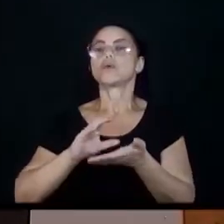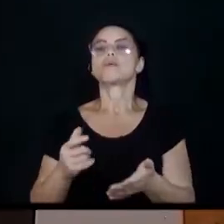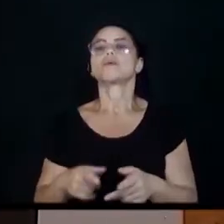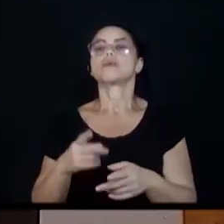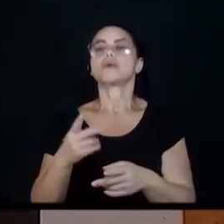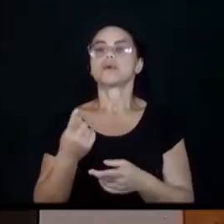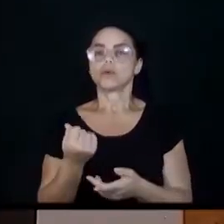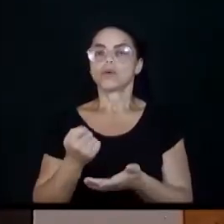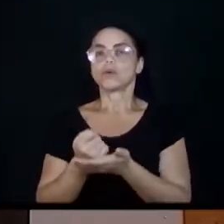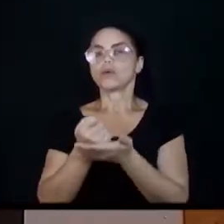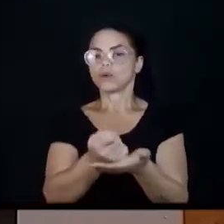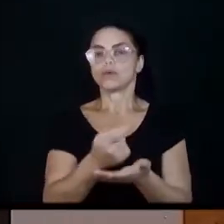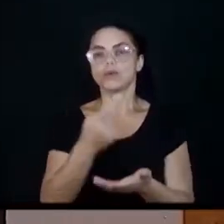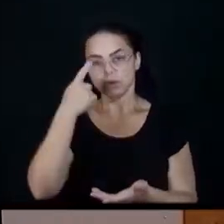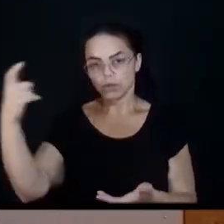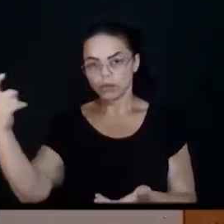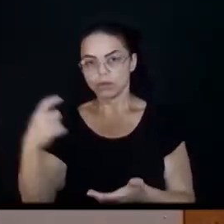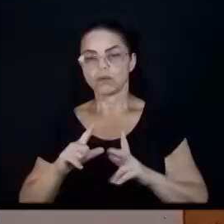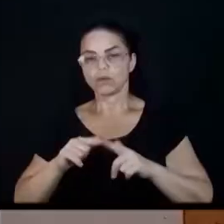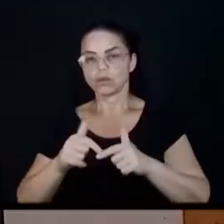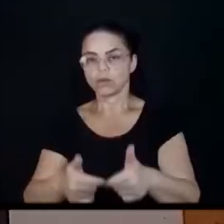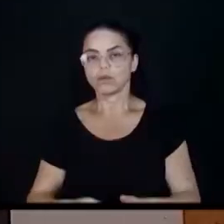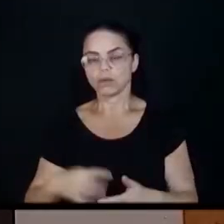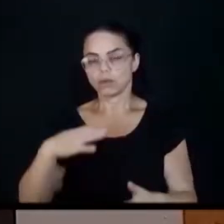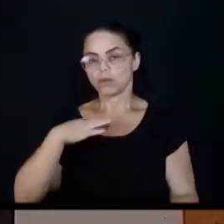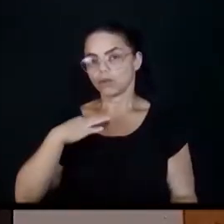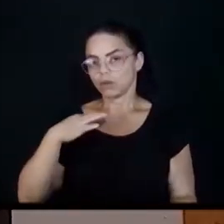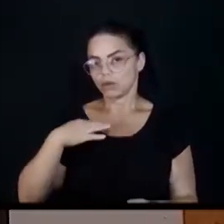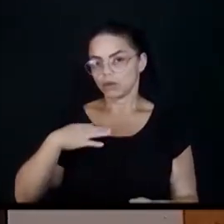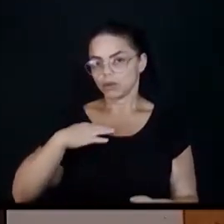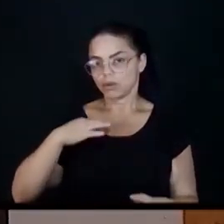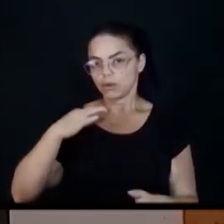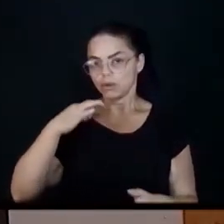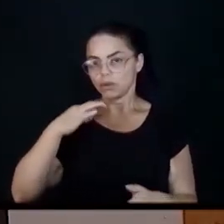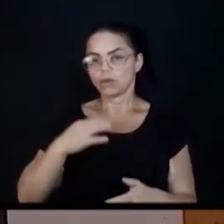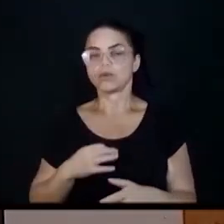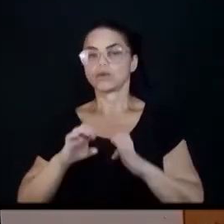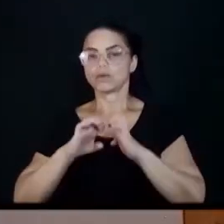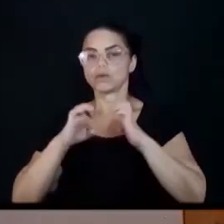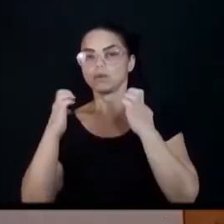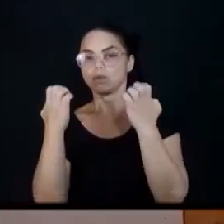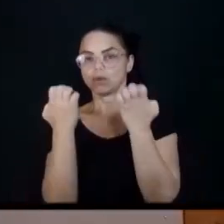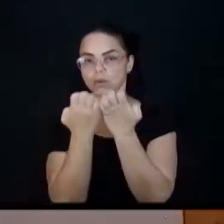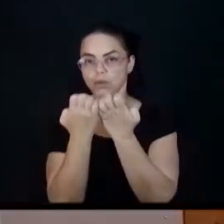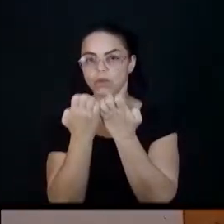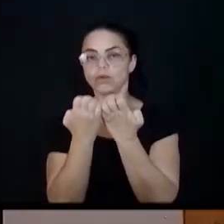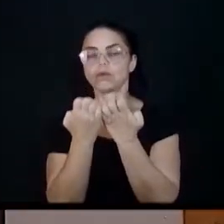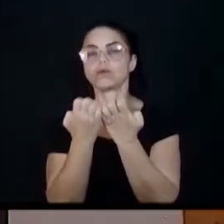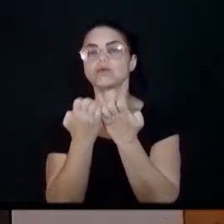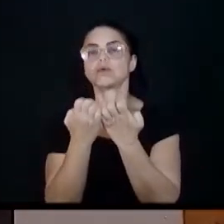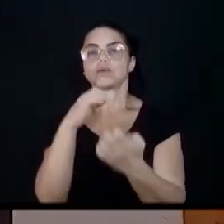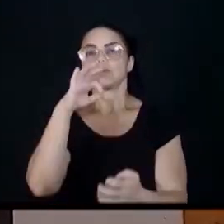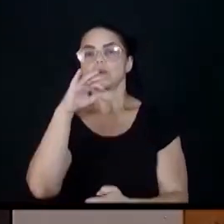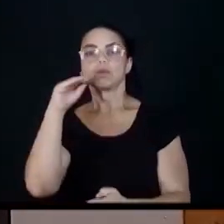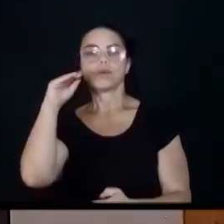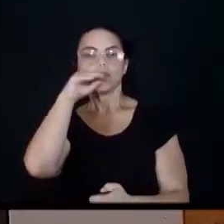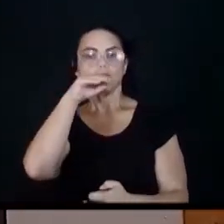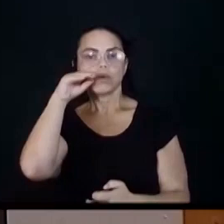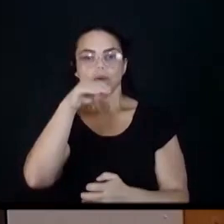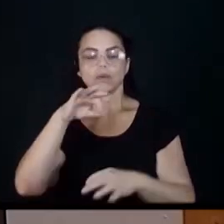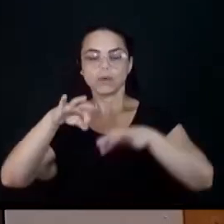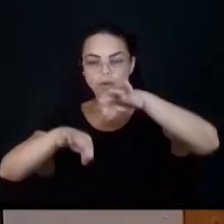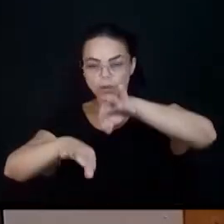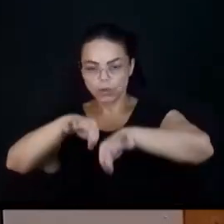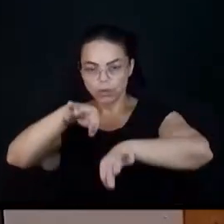de atuar como voluntário ou mesmo compor a equipe como um funcionário ou como oficineiro, também